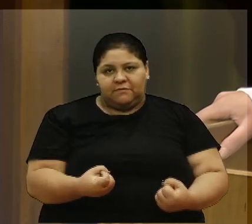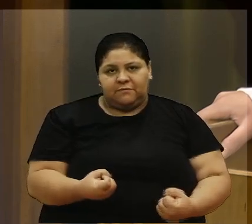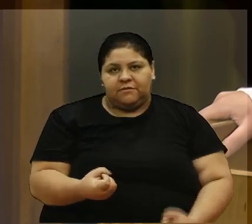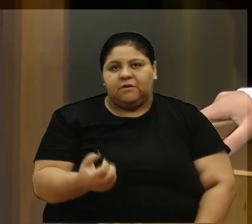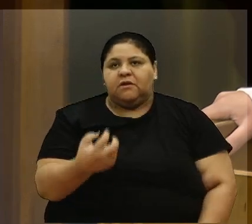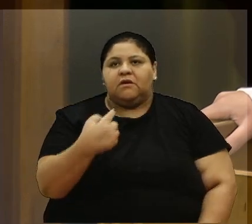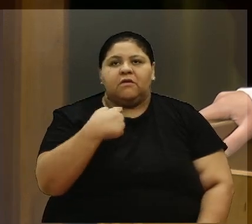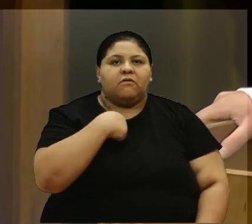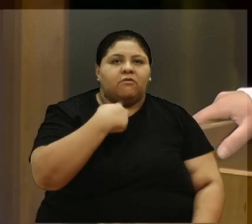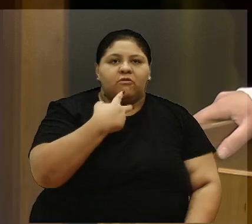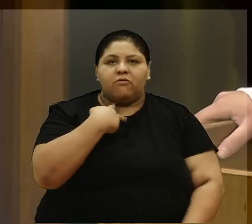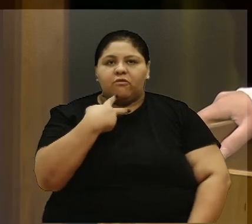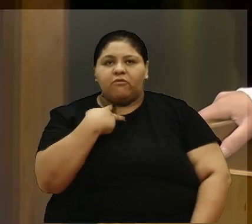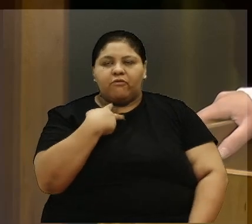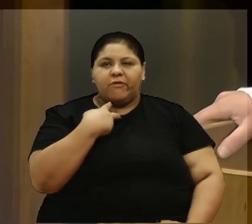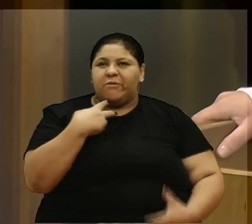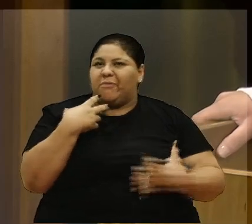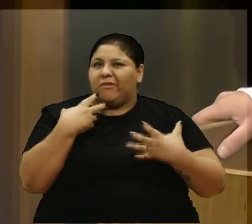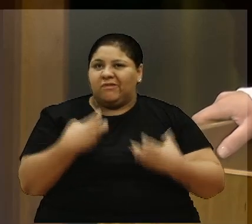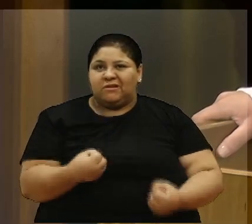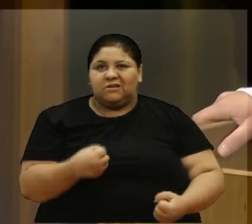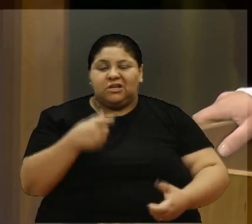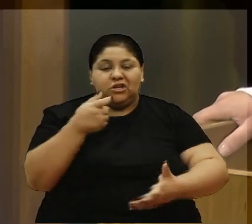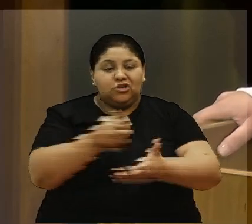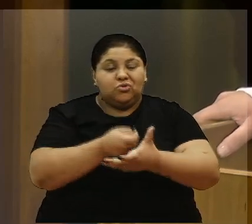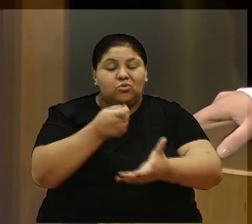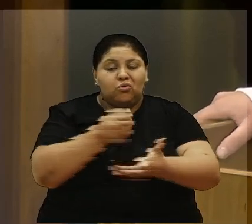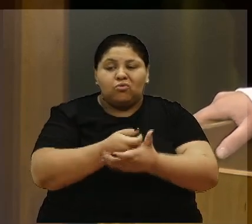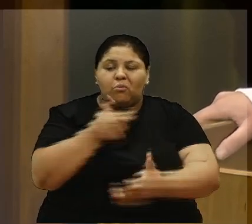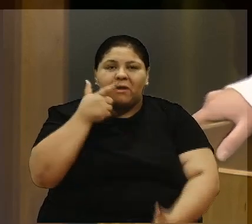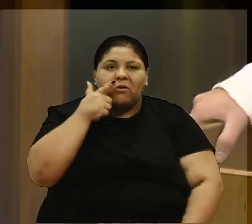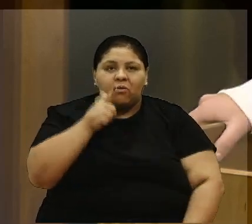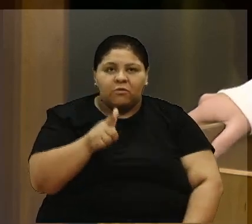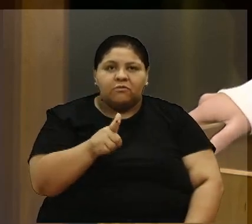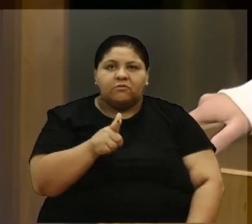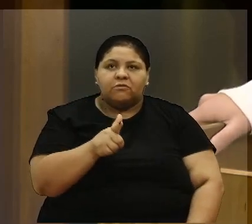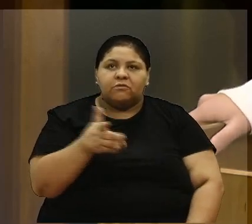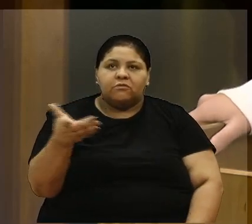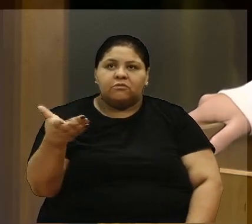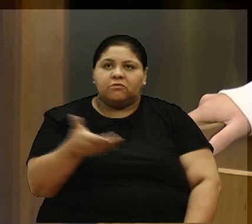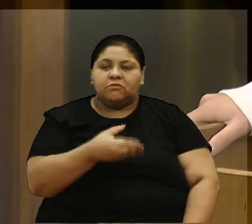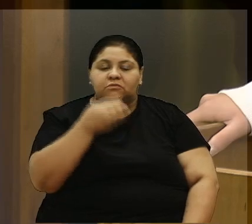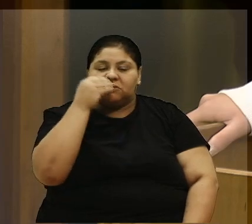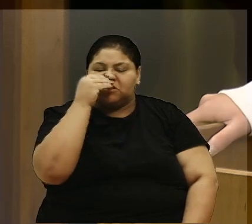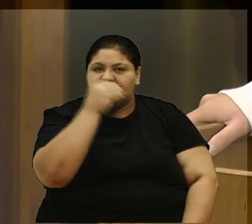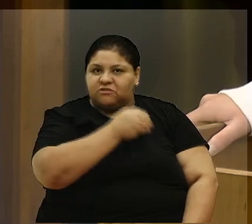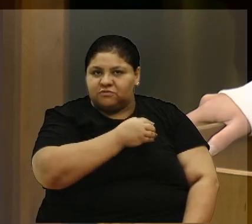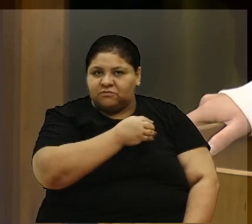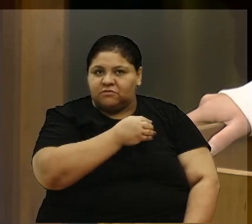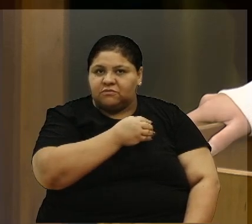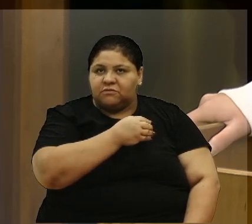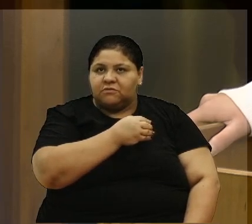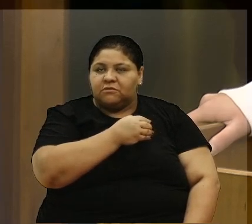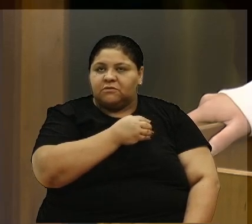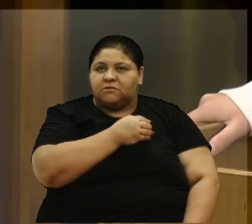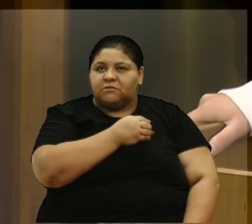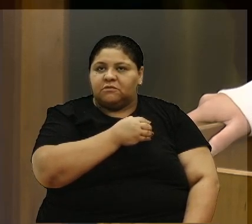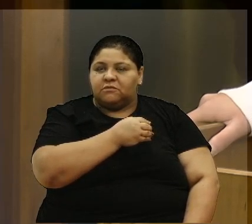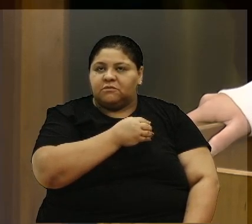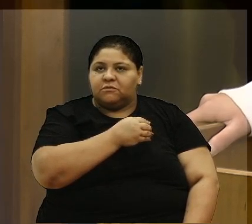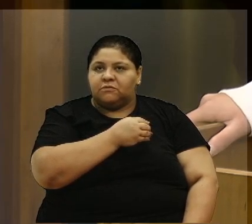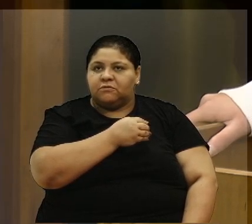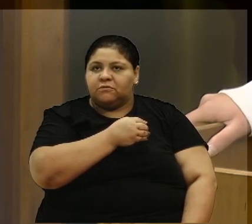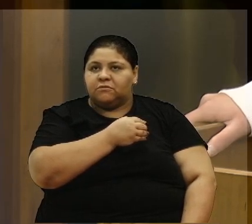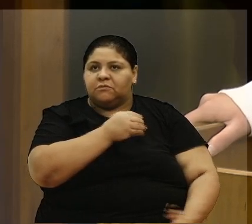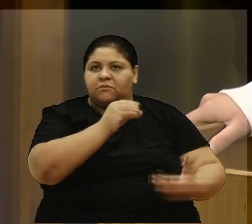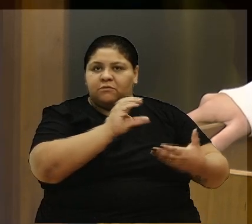posso admitir que algo que a gente lutou tanto para conquistar seja deixado de lado e que a gente devolva esse